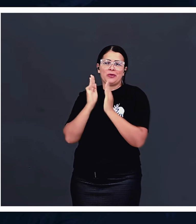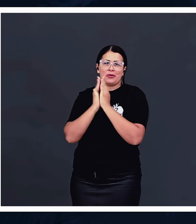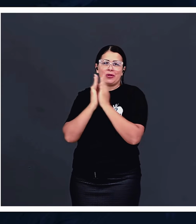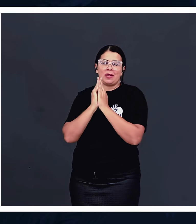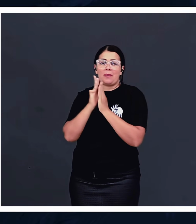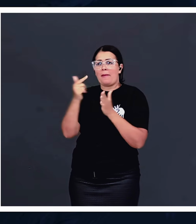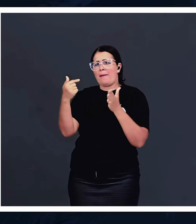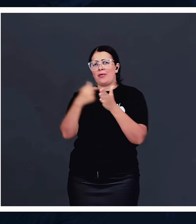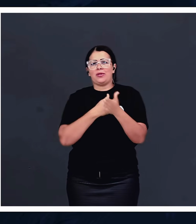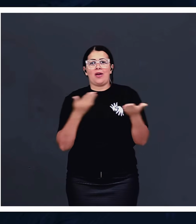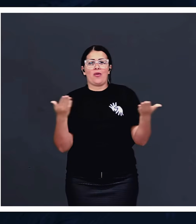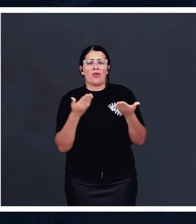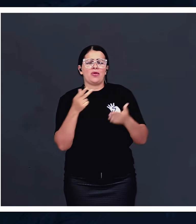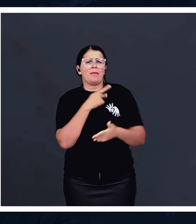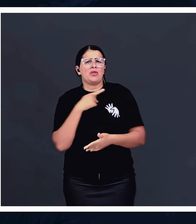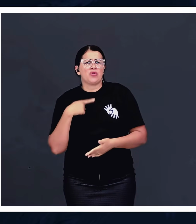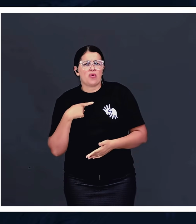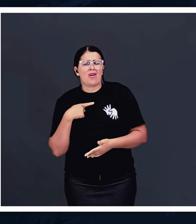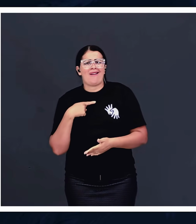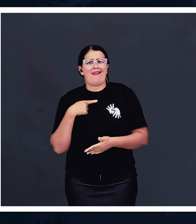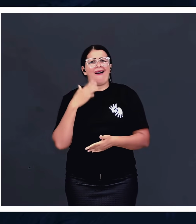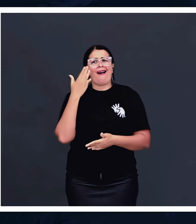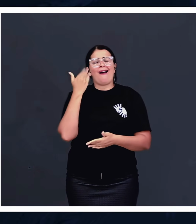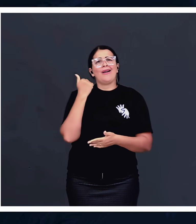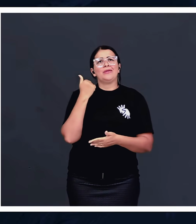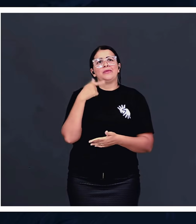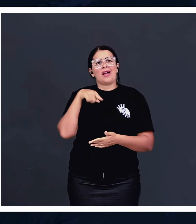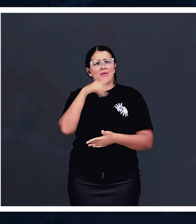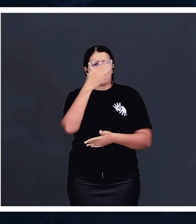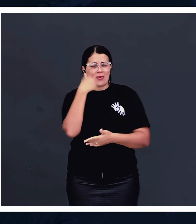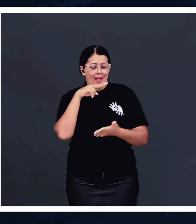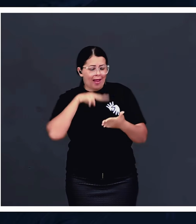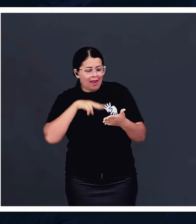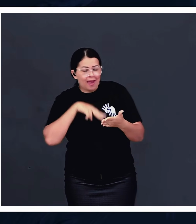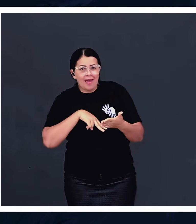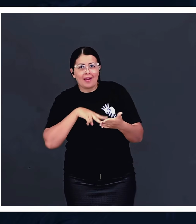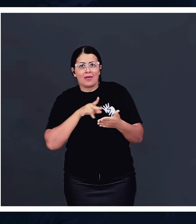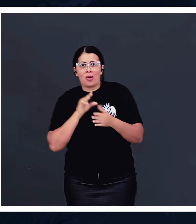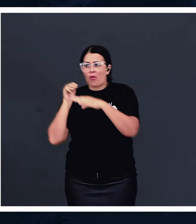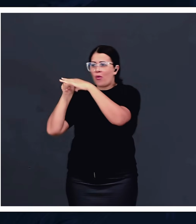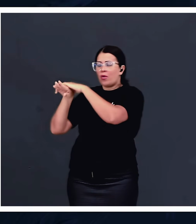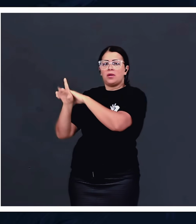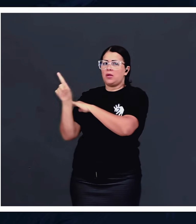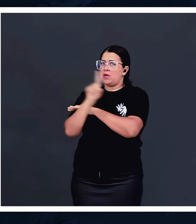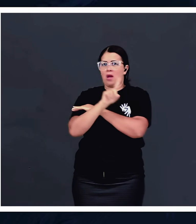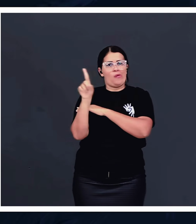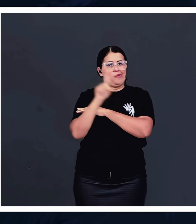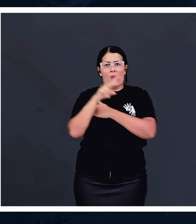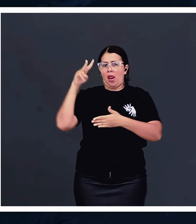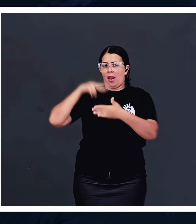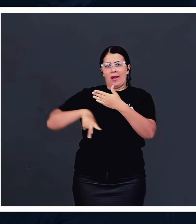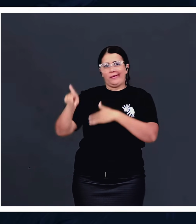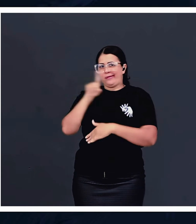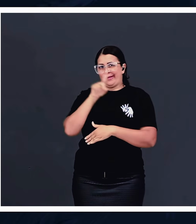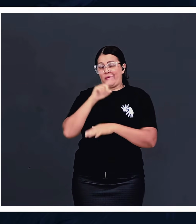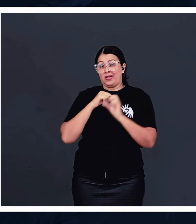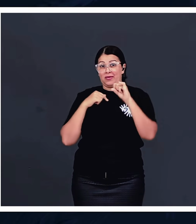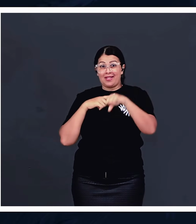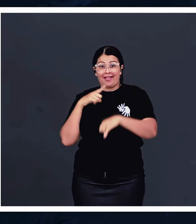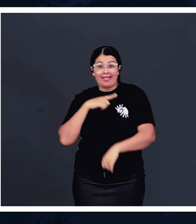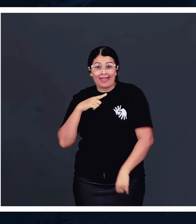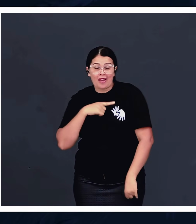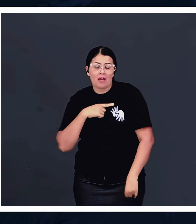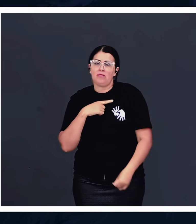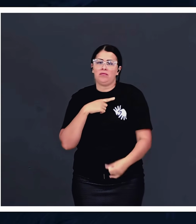Me perguntaram hoje, pastora, alguém lê o que é colocado aqui? Não, ninguém lê. Então, se você tem alguma